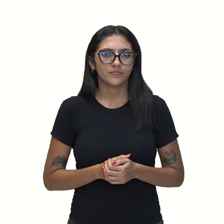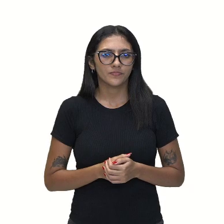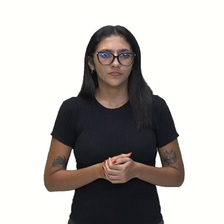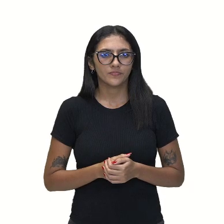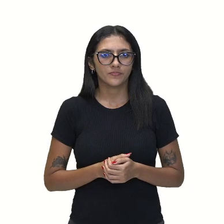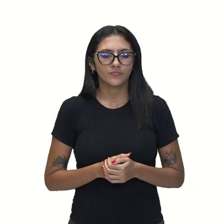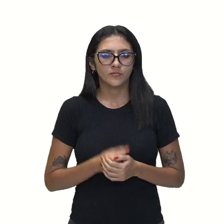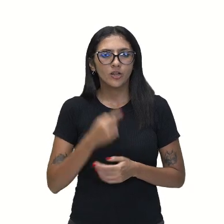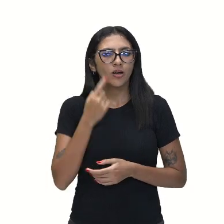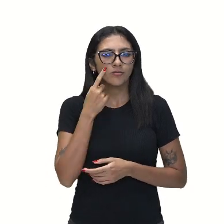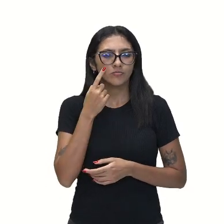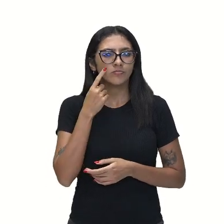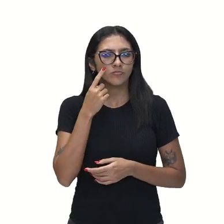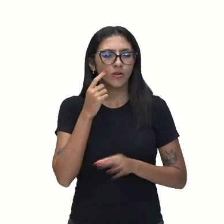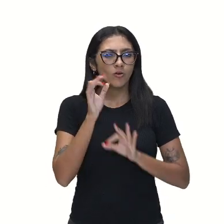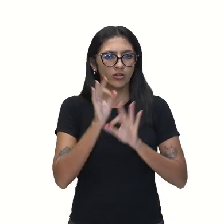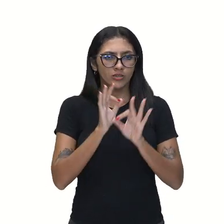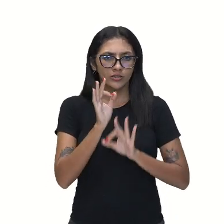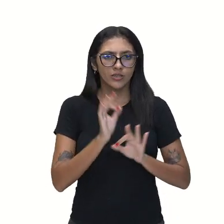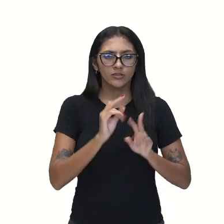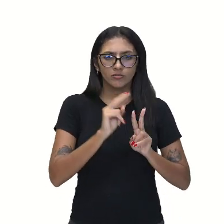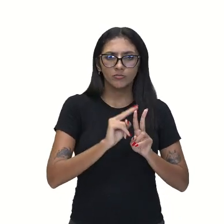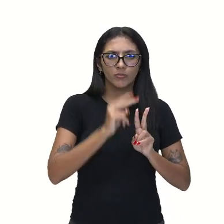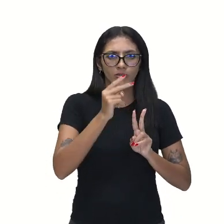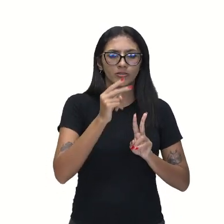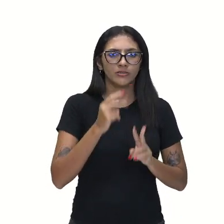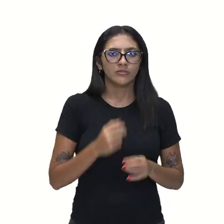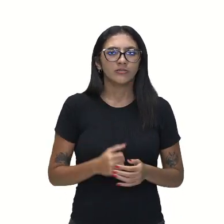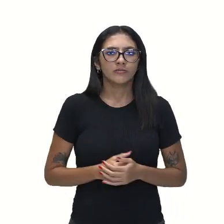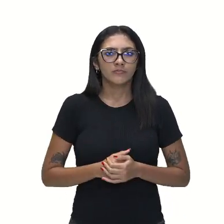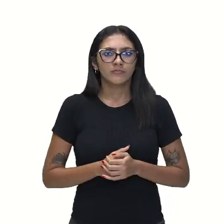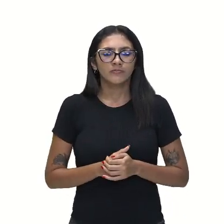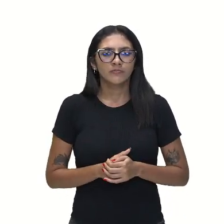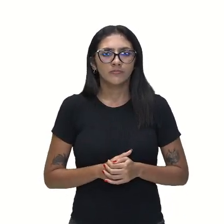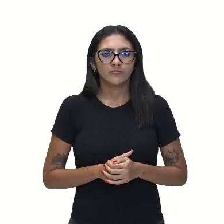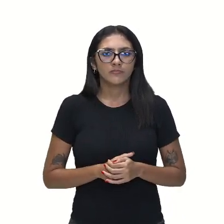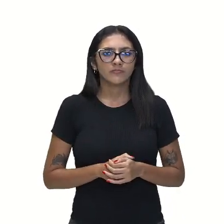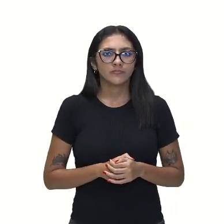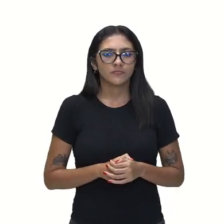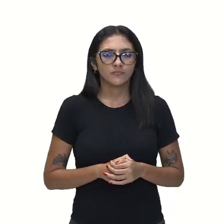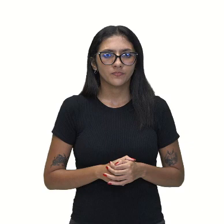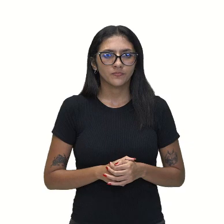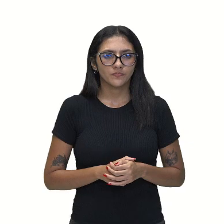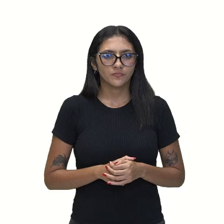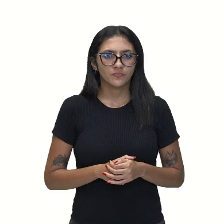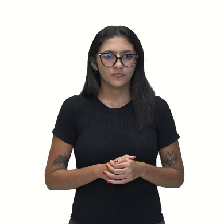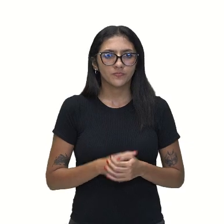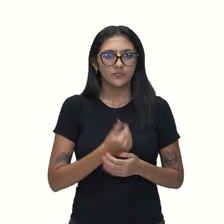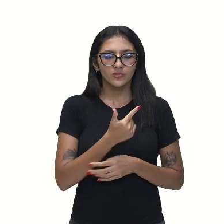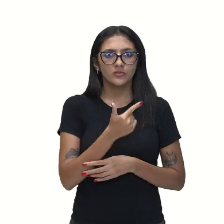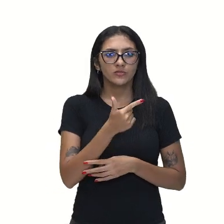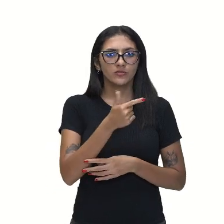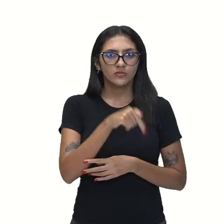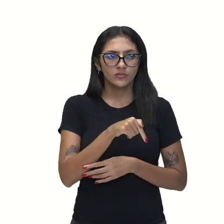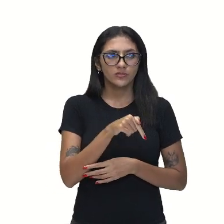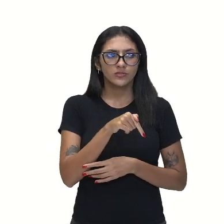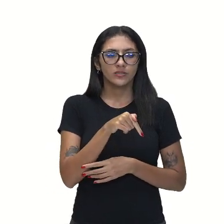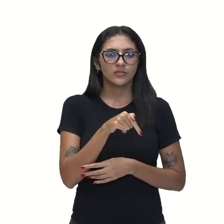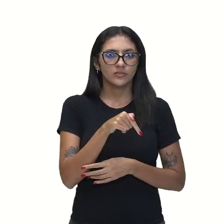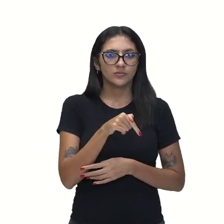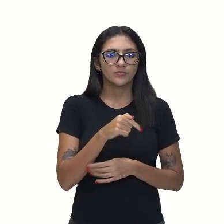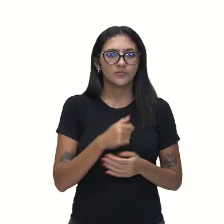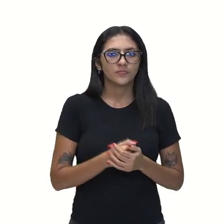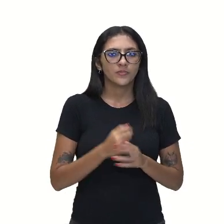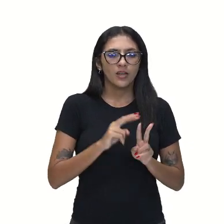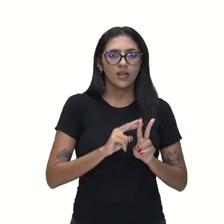logo resolver essa potência de potência aqui. Então vai ficar 27 elevado